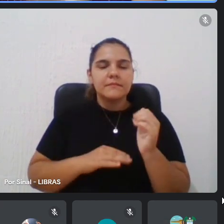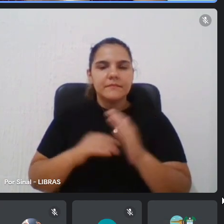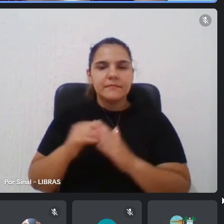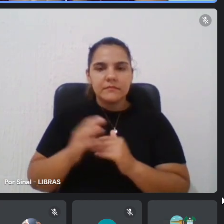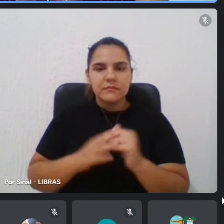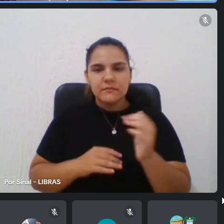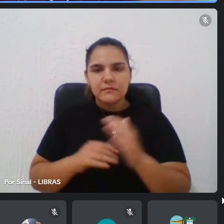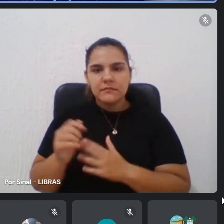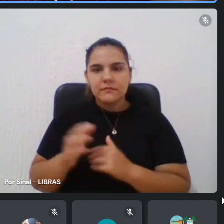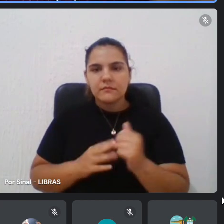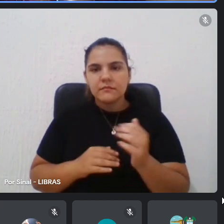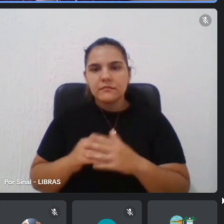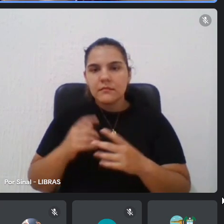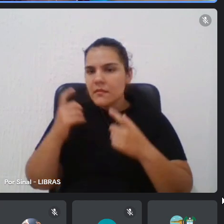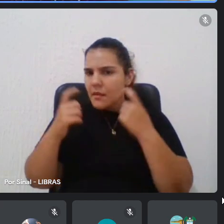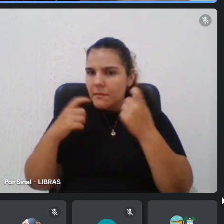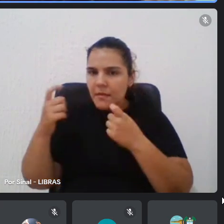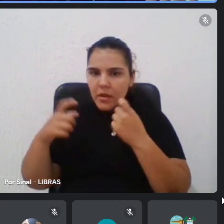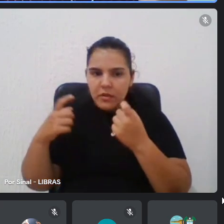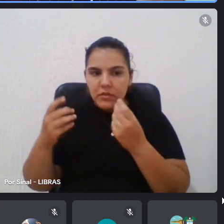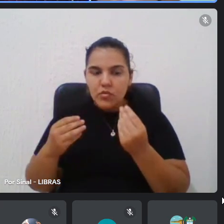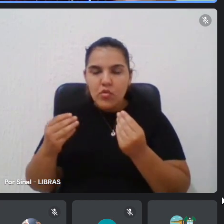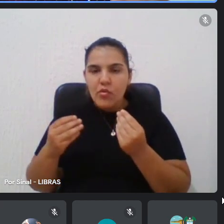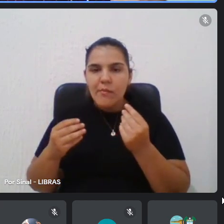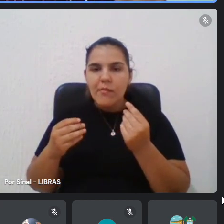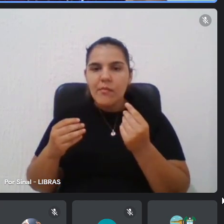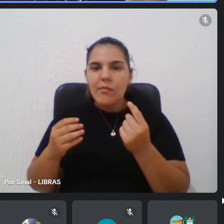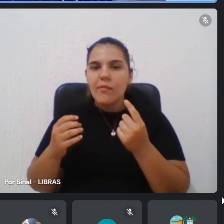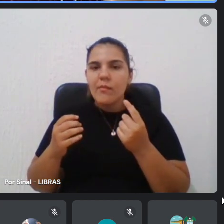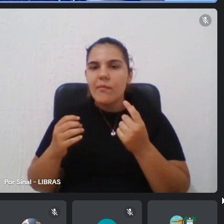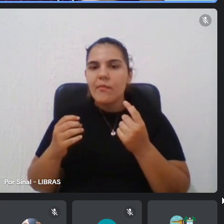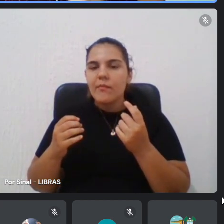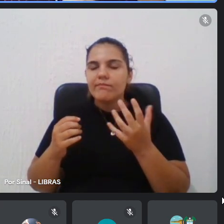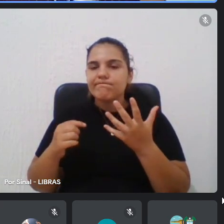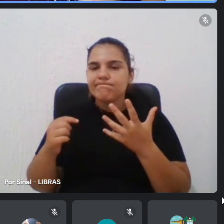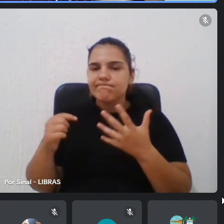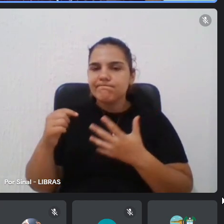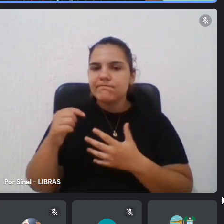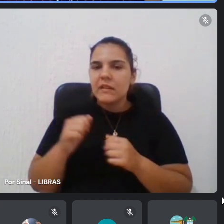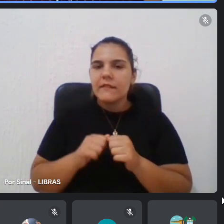preocupação de ritmo de edição, realmente é você ter